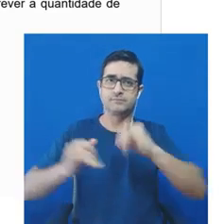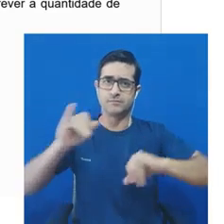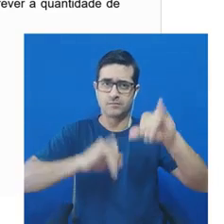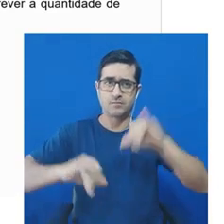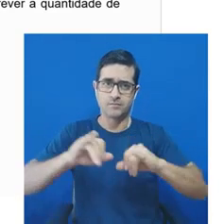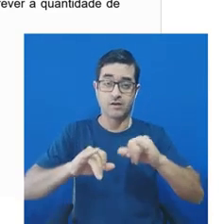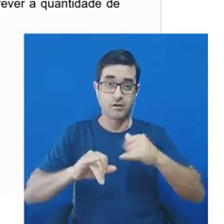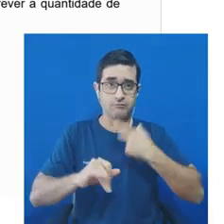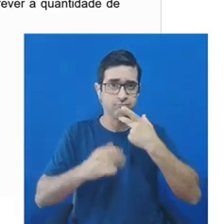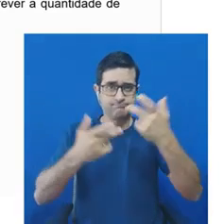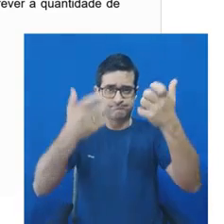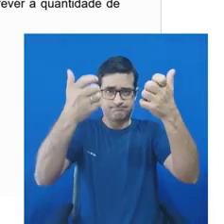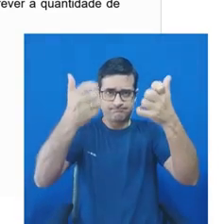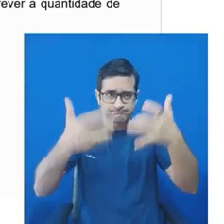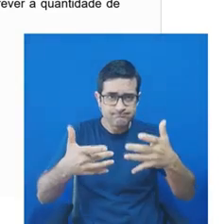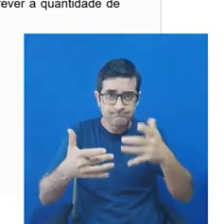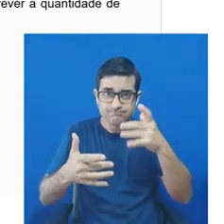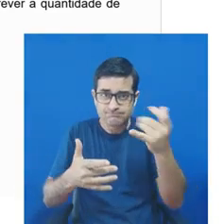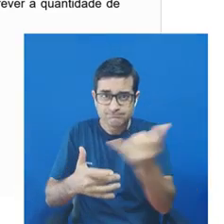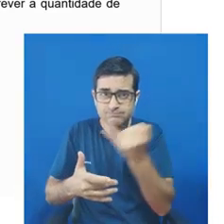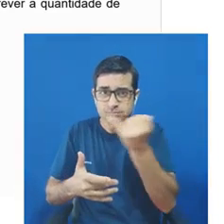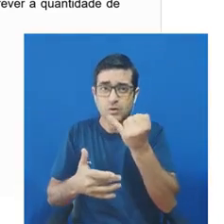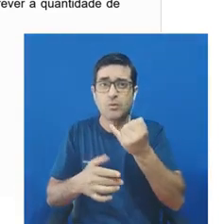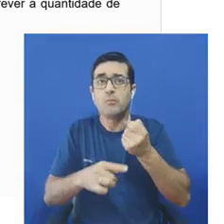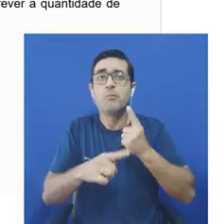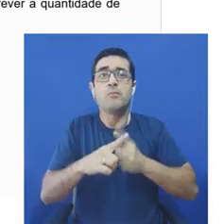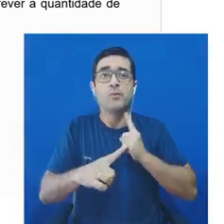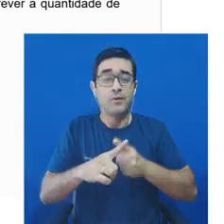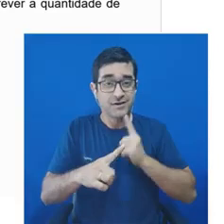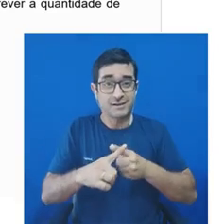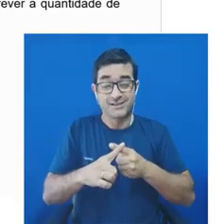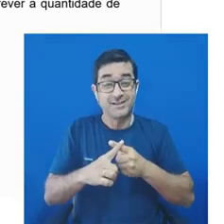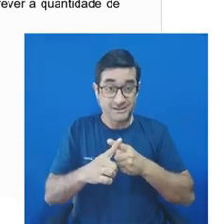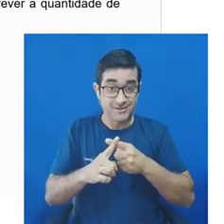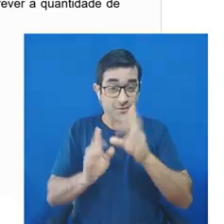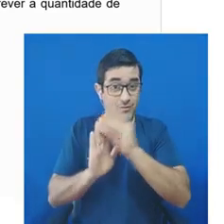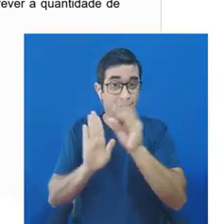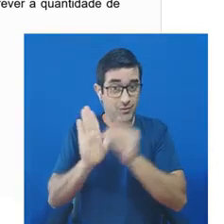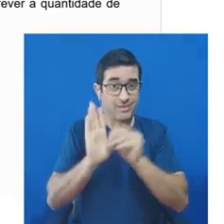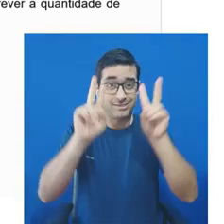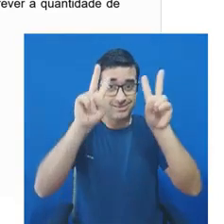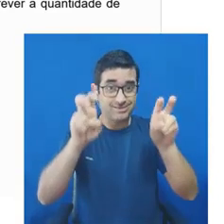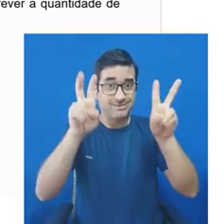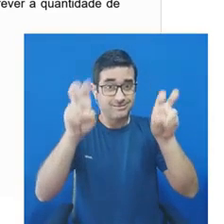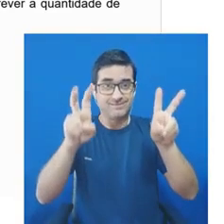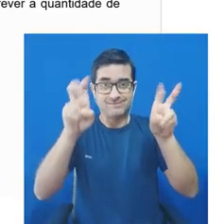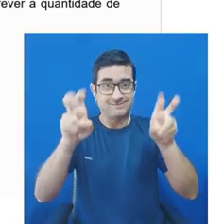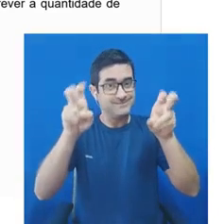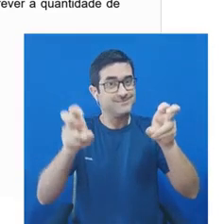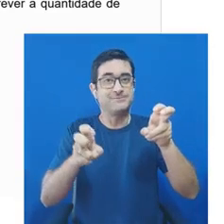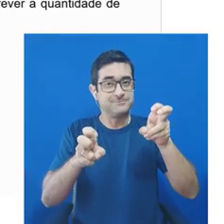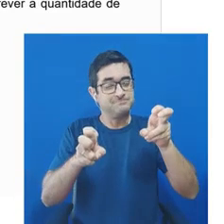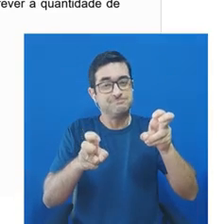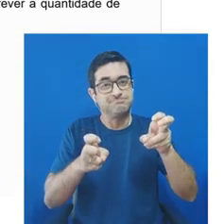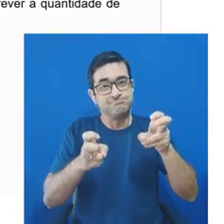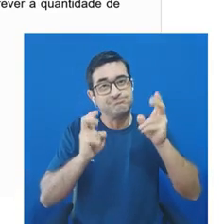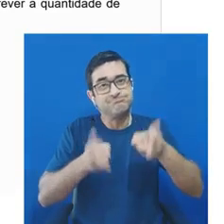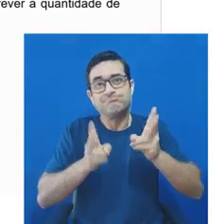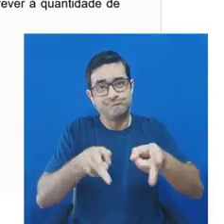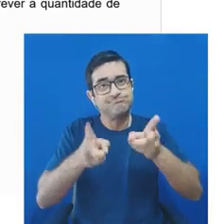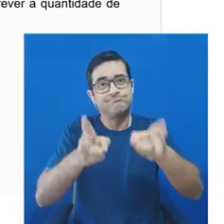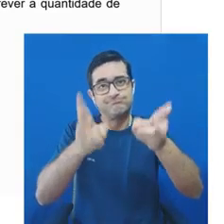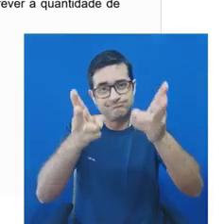química? E quando eu falo importante, é porque nós vamos usar ele muito em várias disciplinas. Tá?